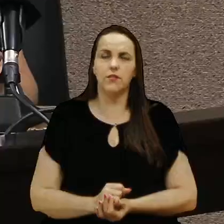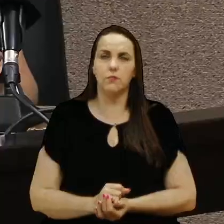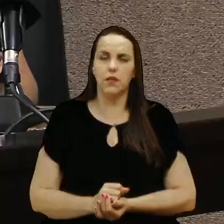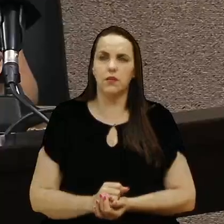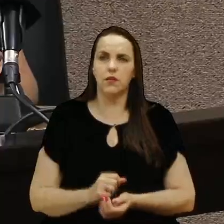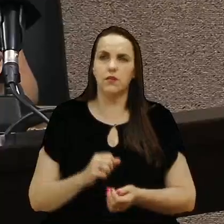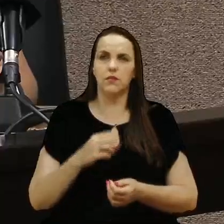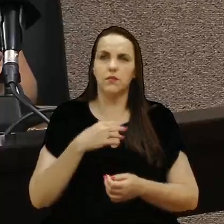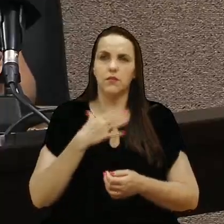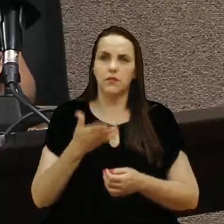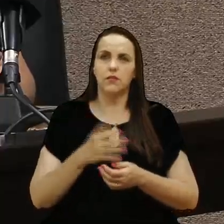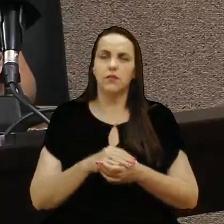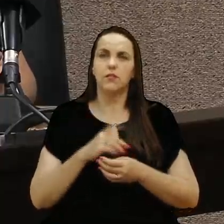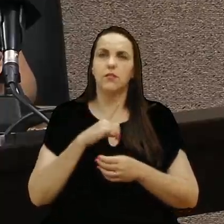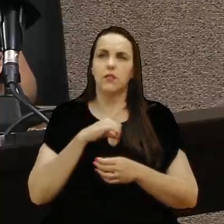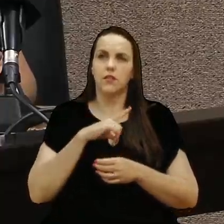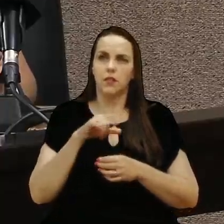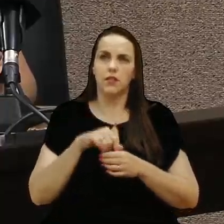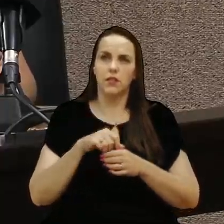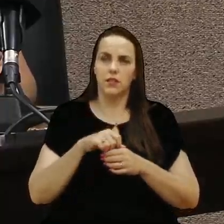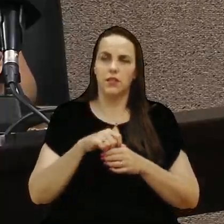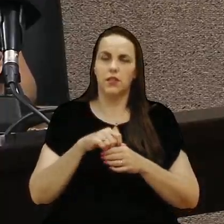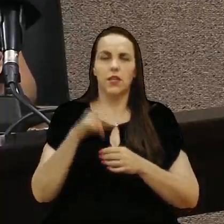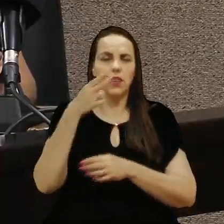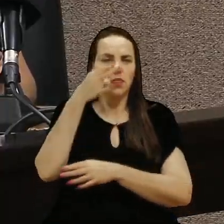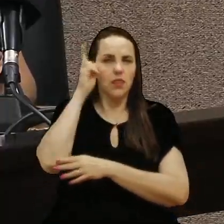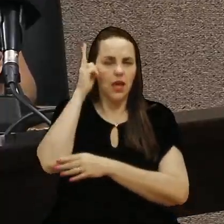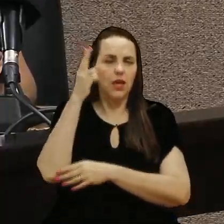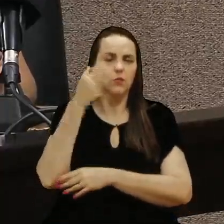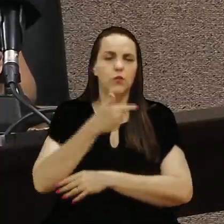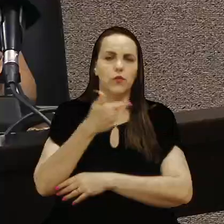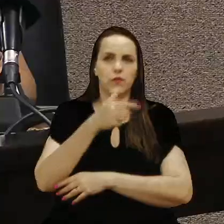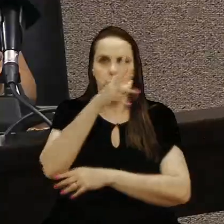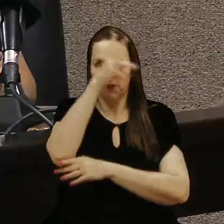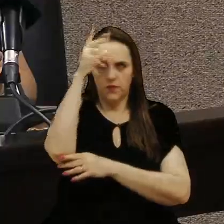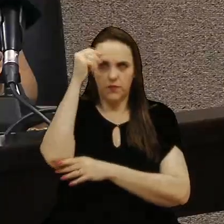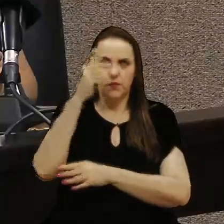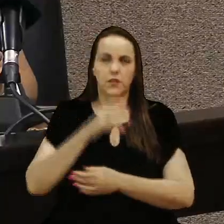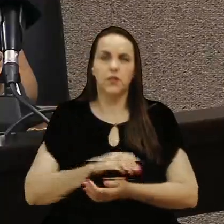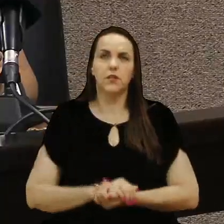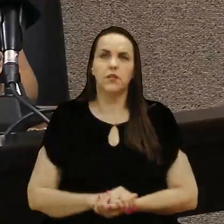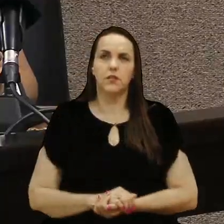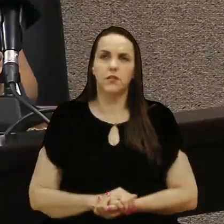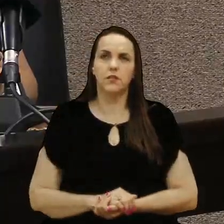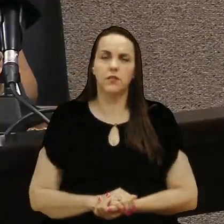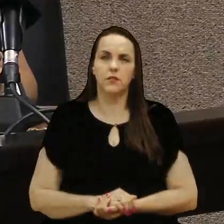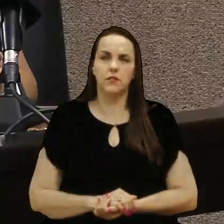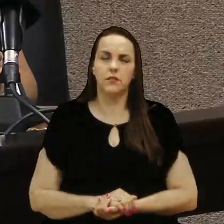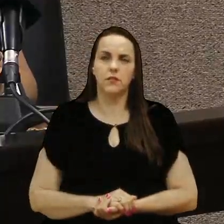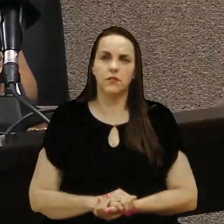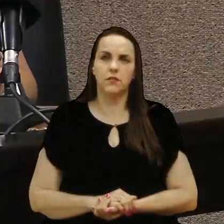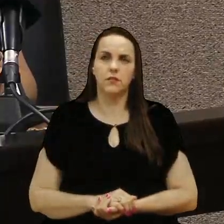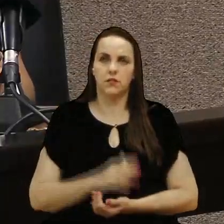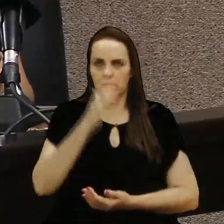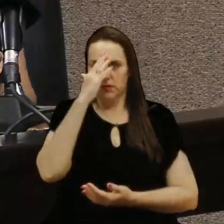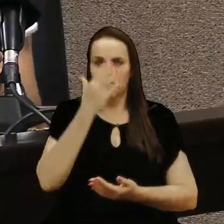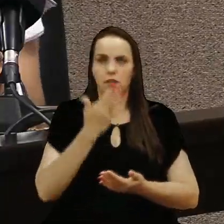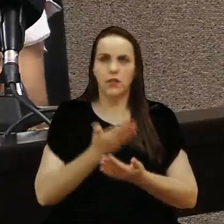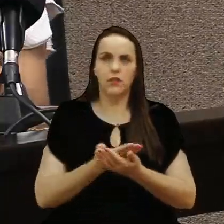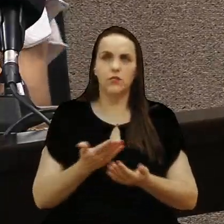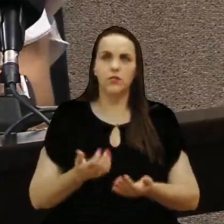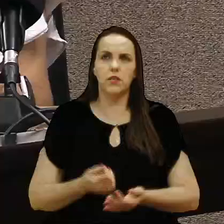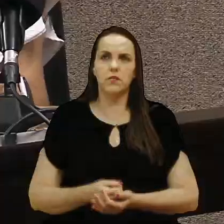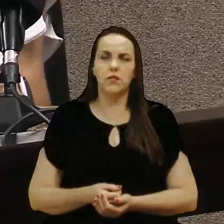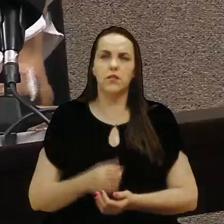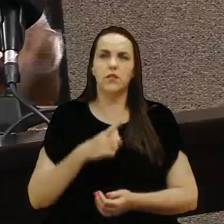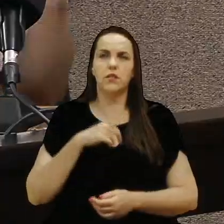parceria, né, através do Edson Nespolo, vice-prefeito, porque eu acredito que essas atividades